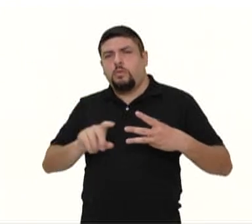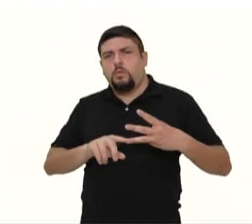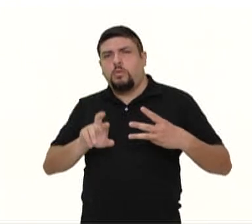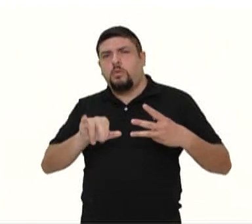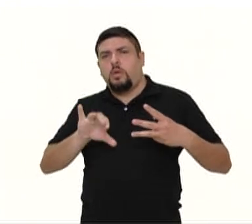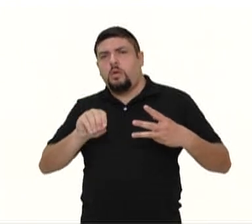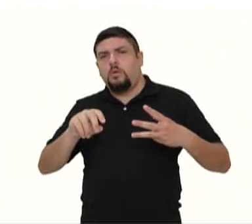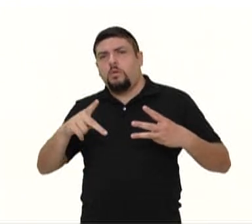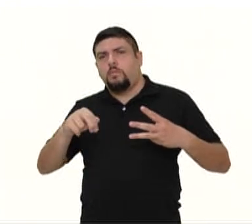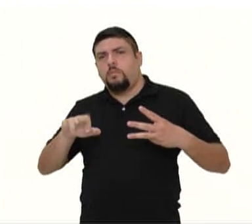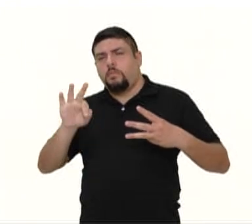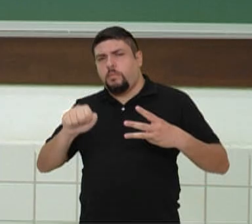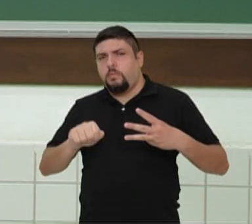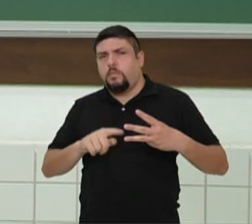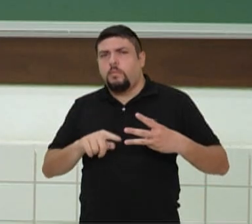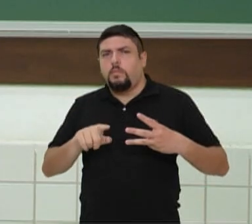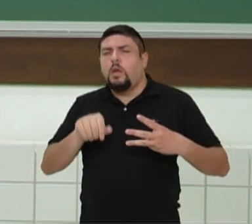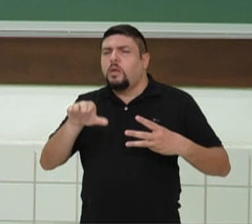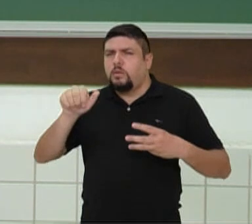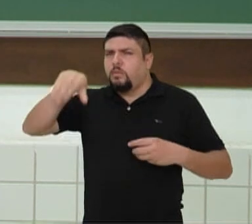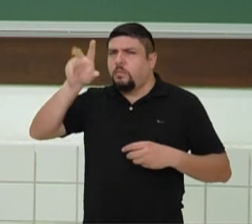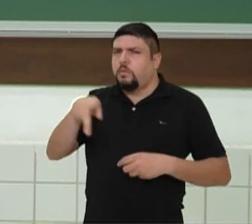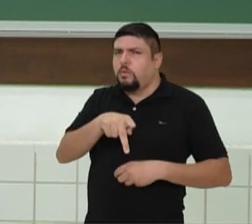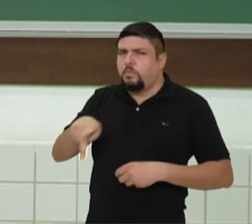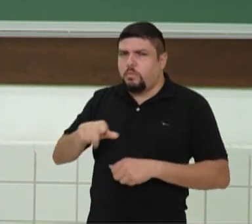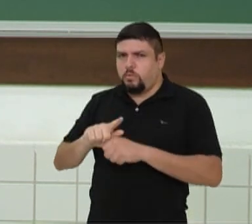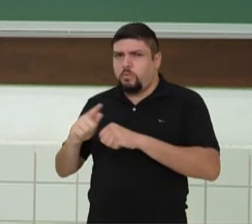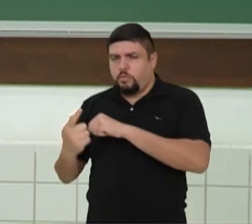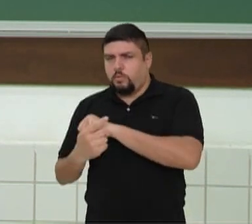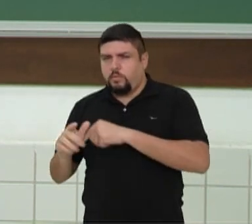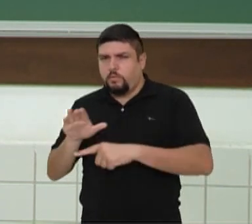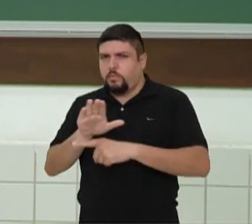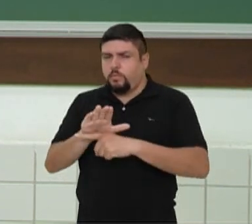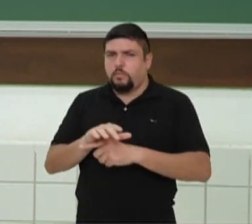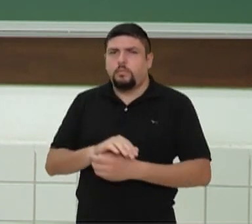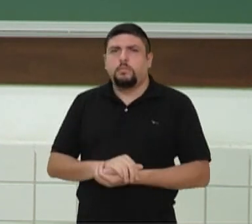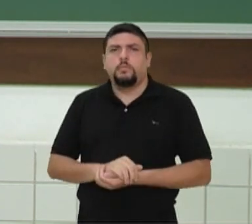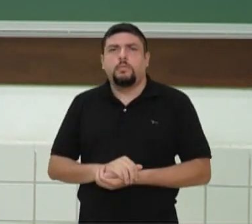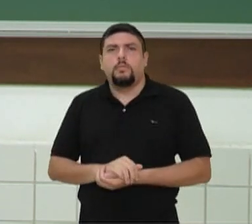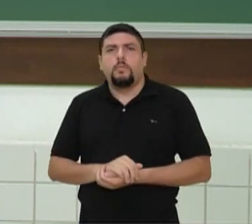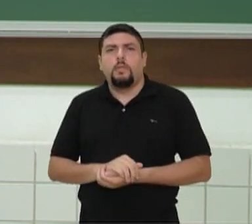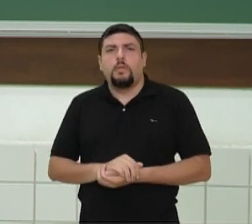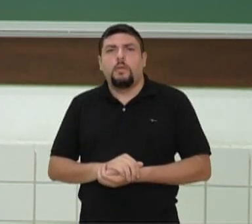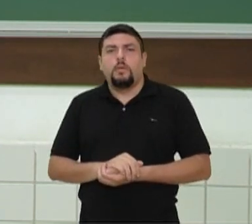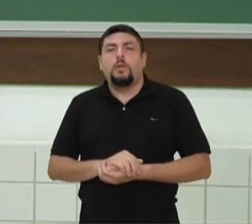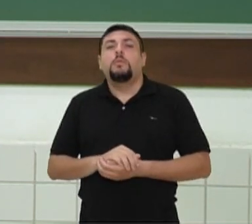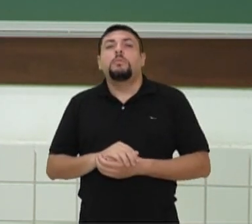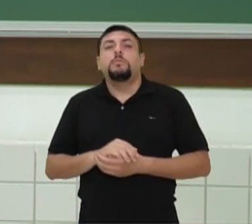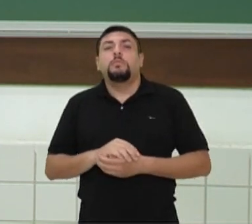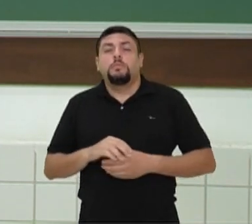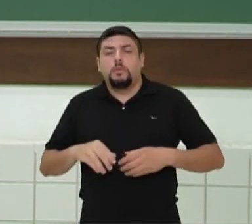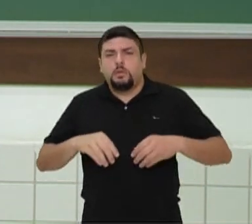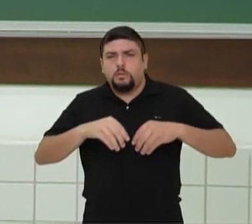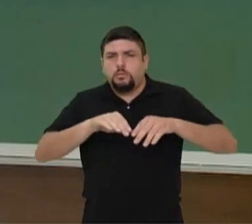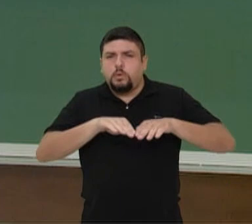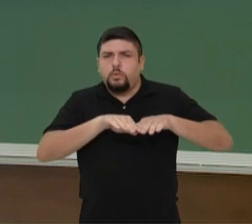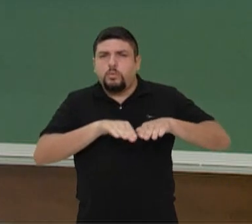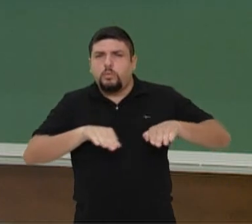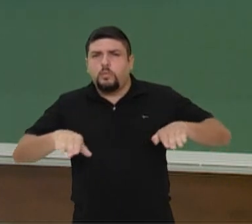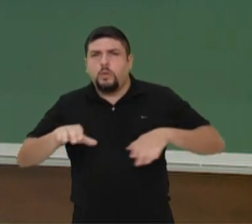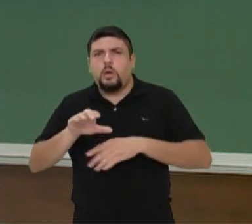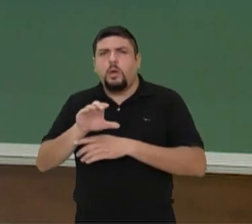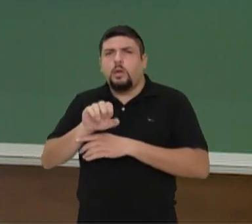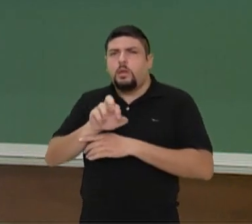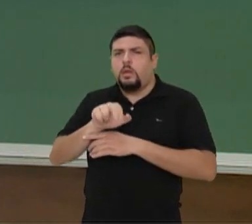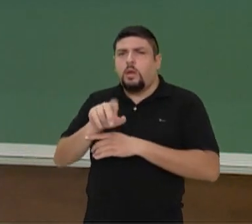professor de geografia pode te ajudar nisso aqui. O Cerrado ele é chamado de a caixa d'água do Brasil. Acontece o seguinte,